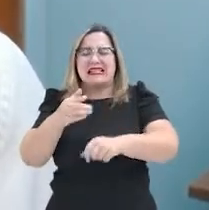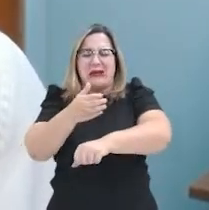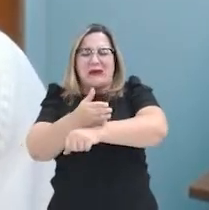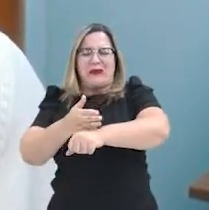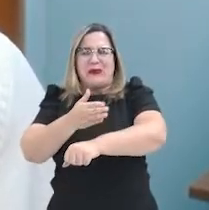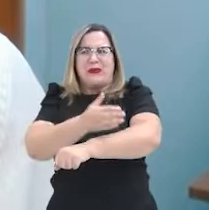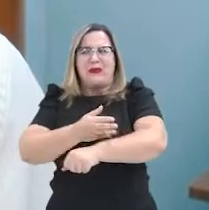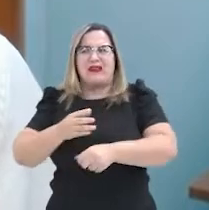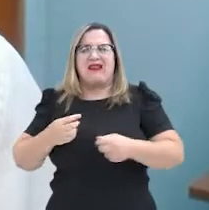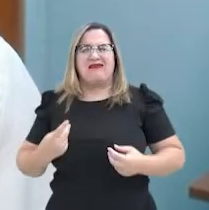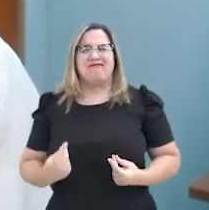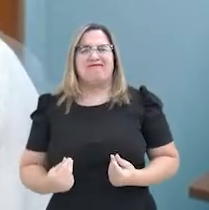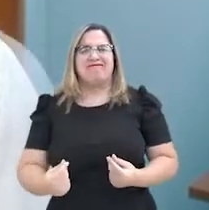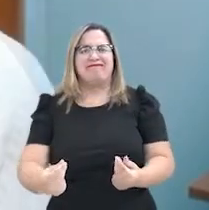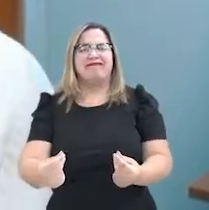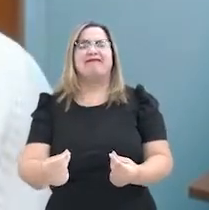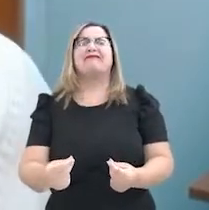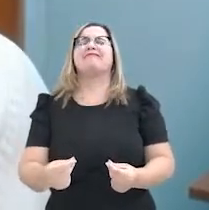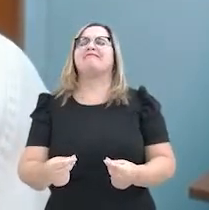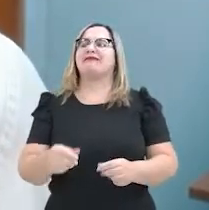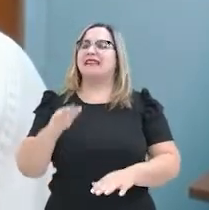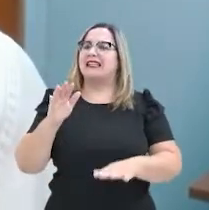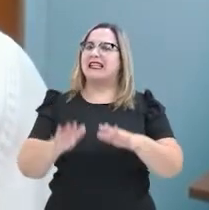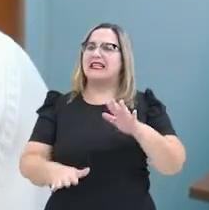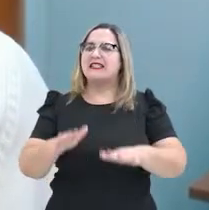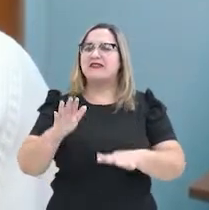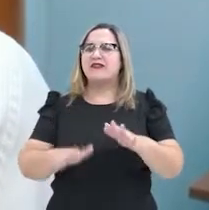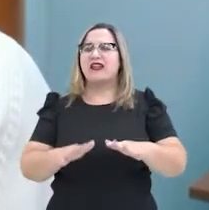aí as cicatrizes ficam por uma vida inteira. Muitas vezes